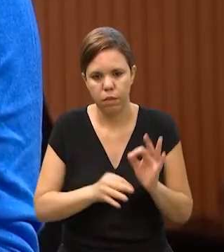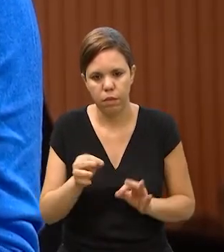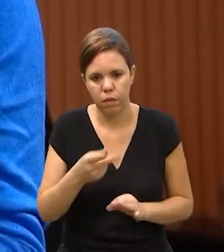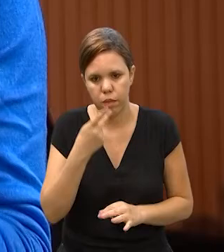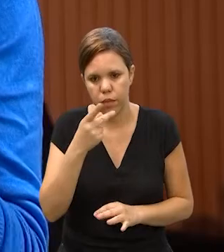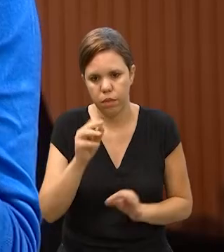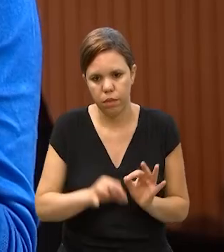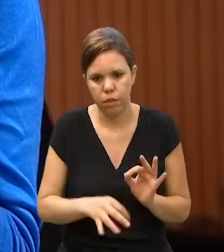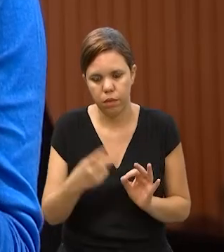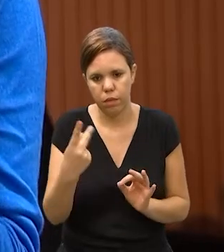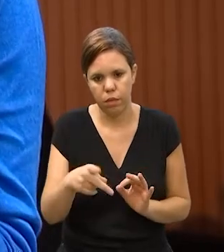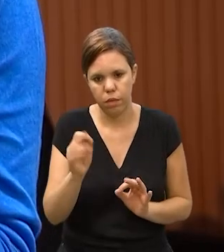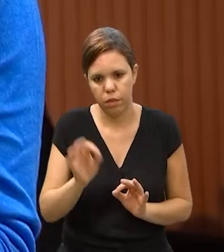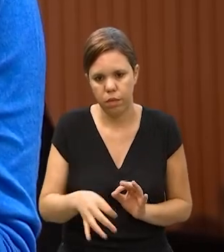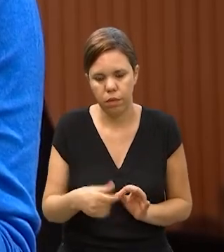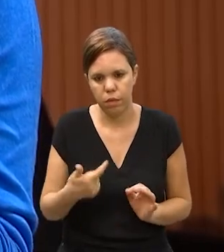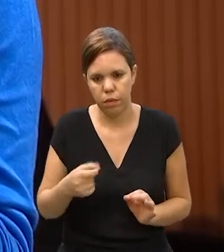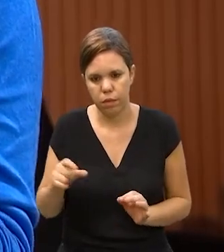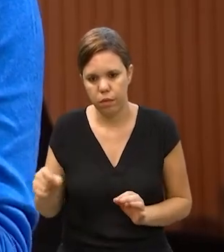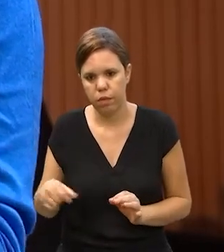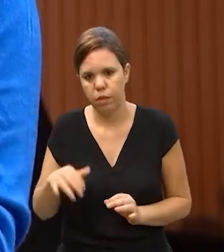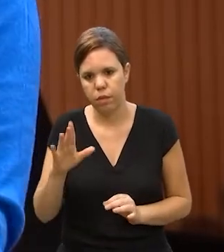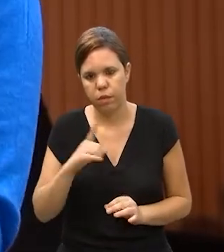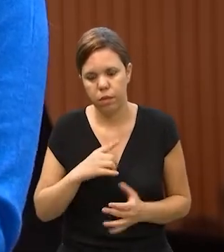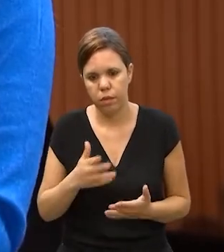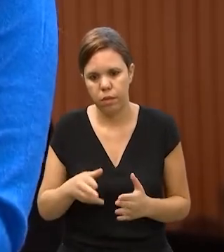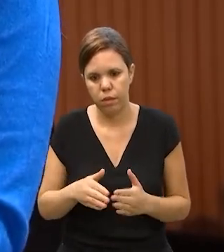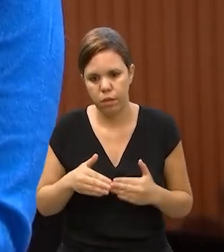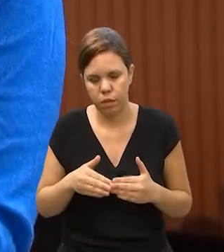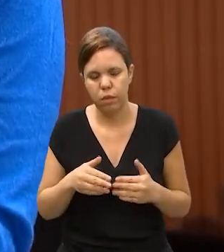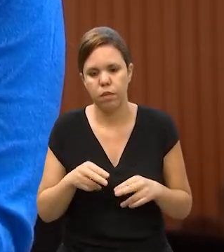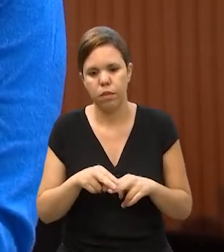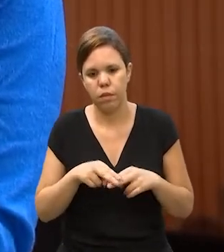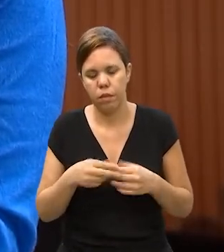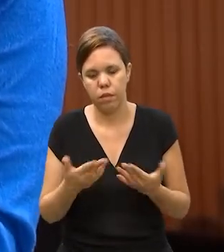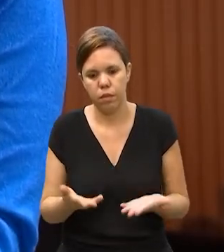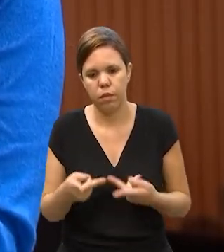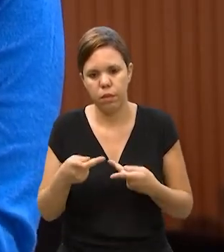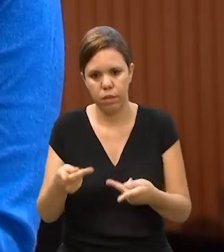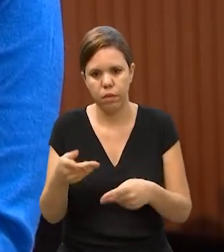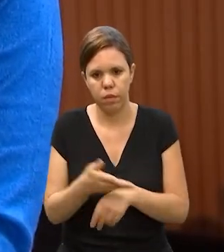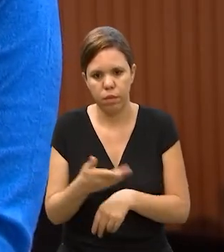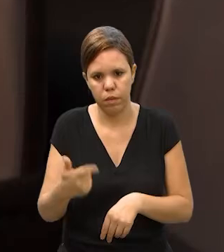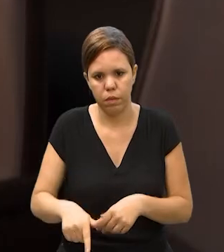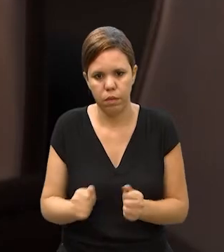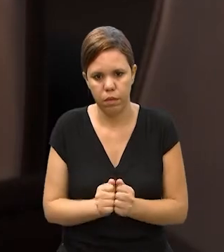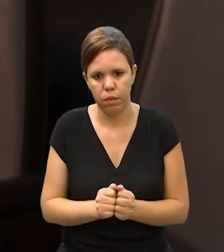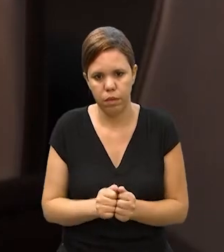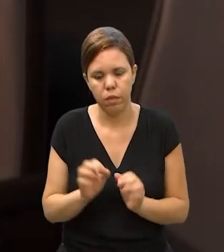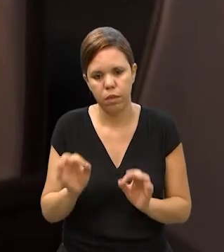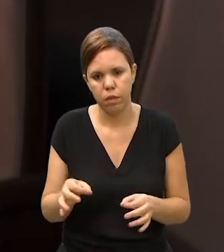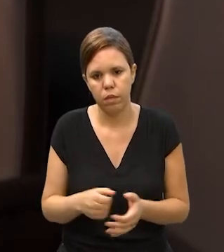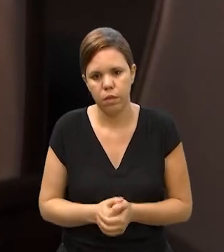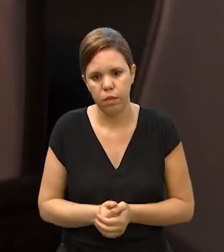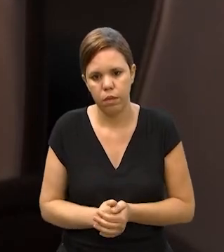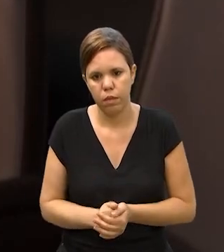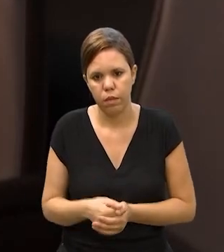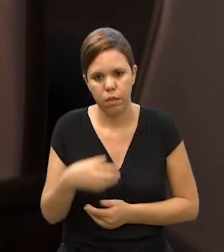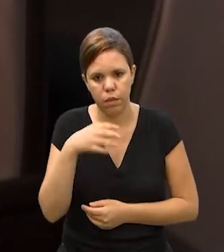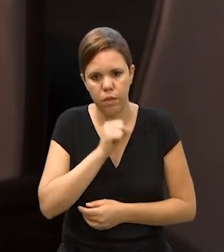falar ainda e com certeza em 2020 vai ter muito mais, por isso eu já deixo o convite para o senhor participar em 2020 aqui com a gente. Com certeza,